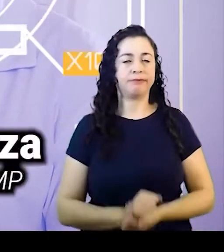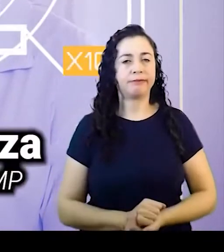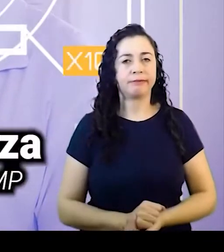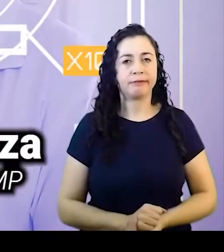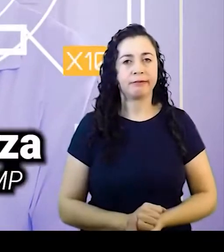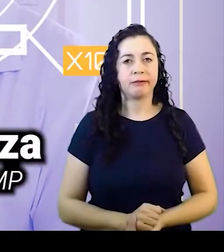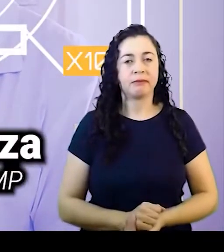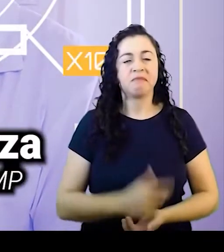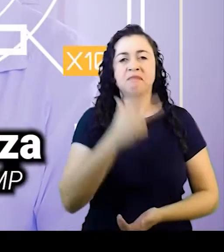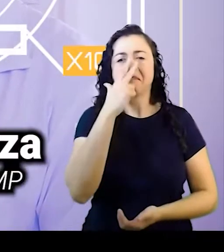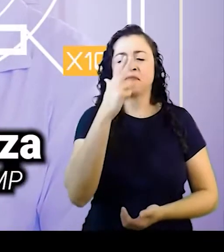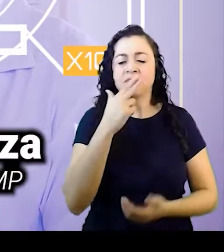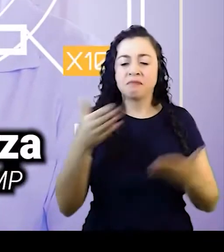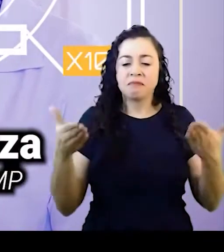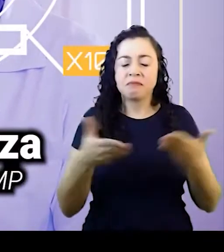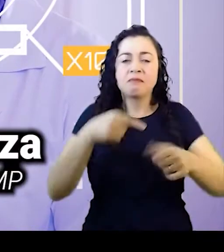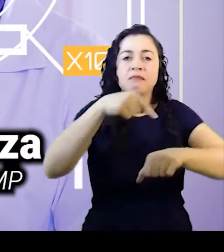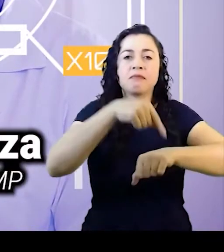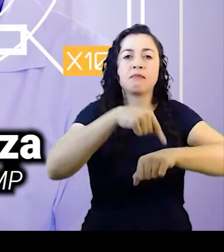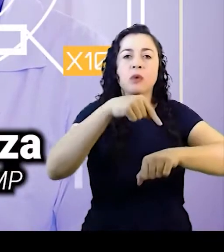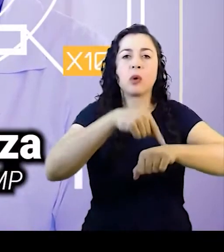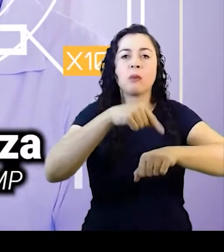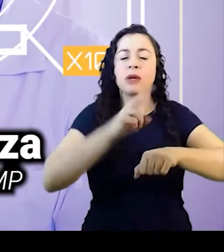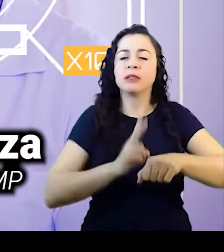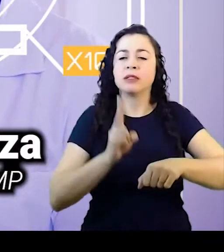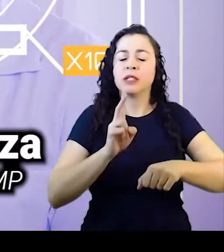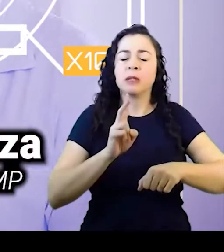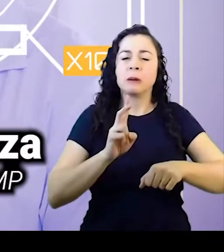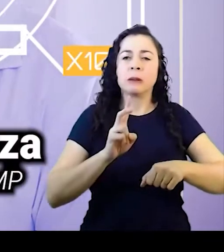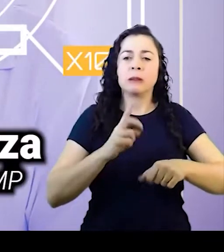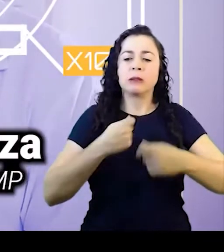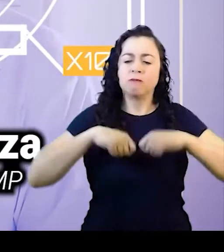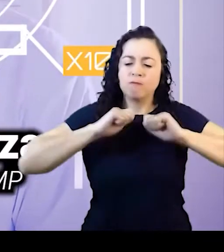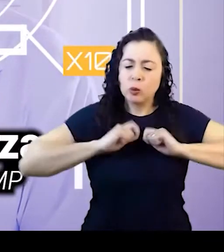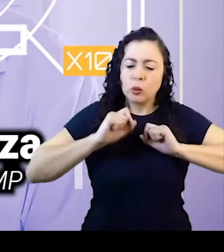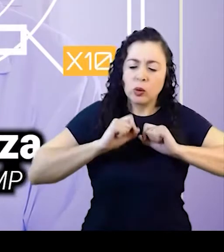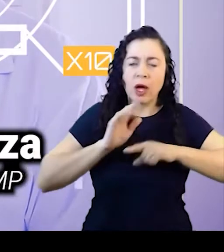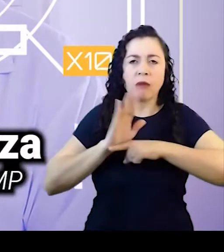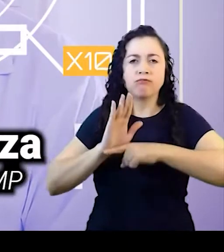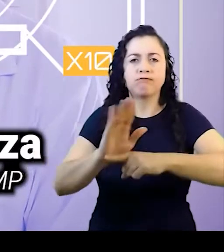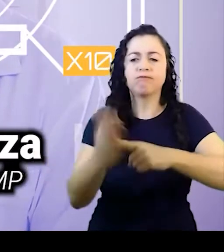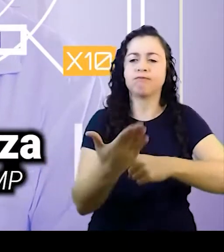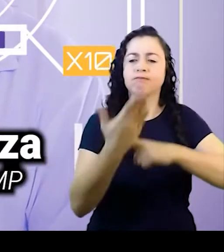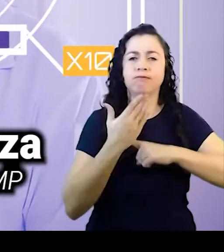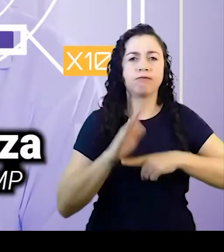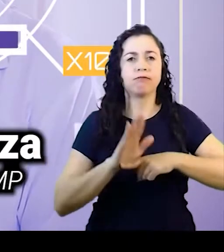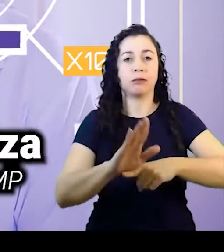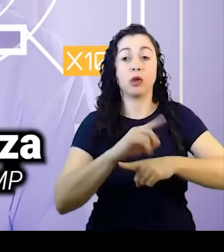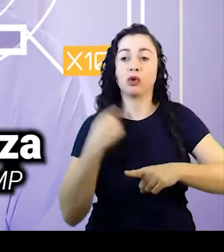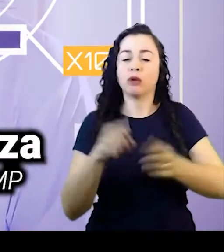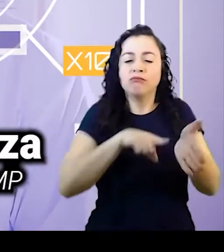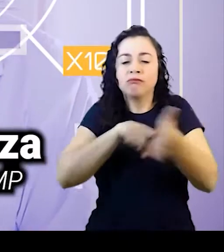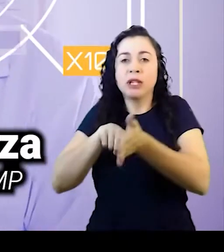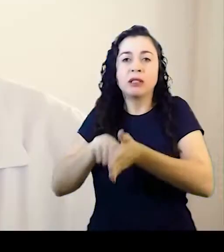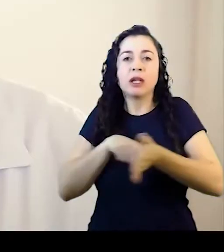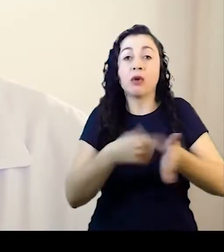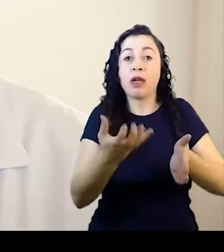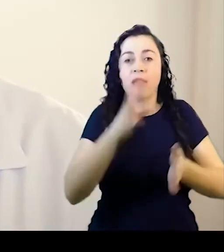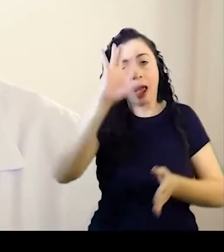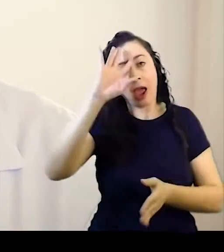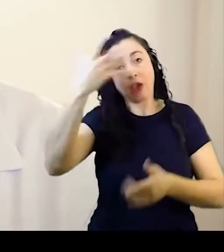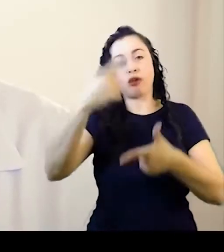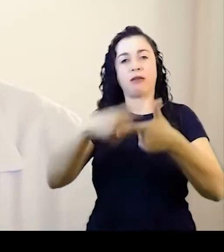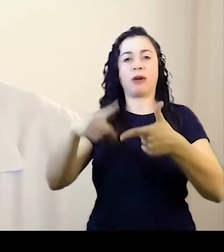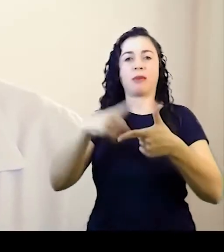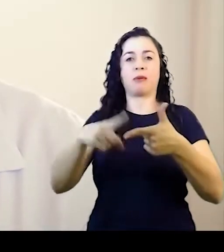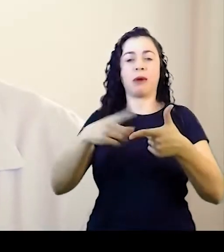esse sempre traz a nossa perspectiva de colaborar, nós como cientistas querendo colaborar para resolver esse problema. No meu